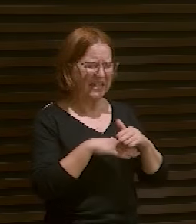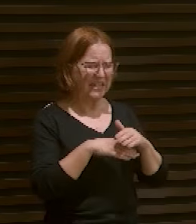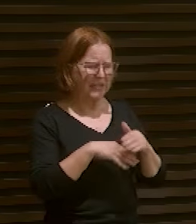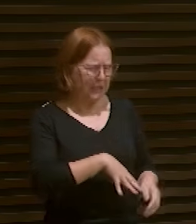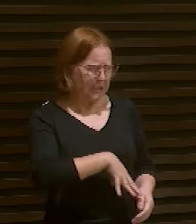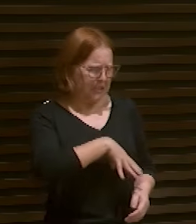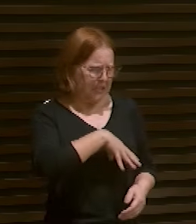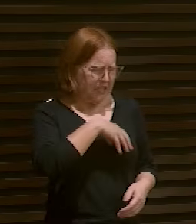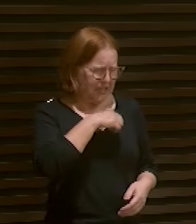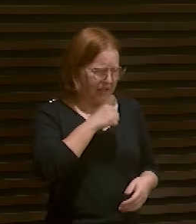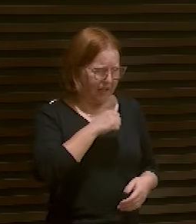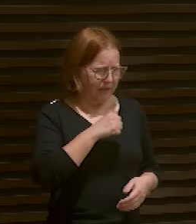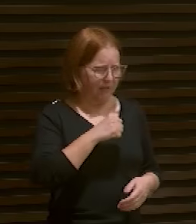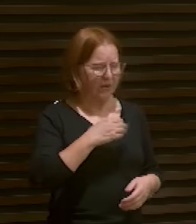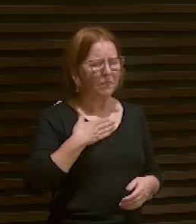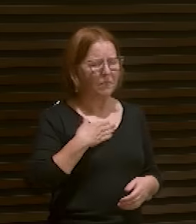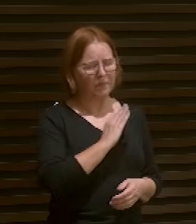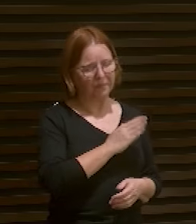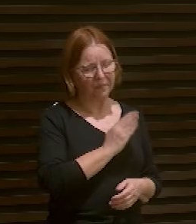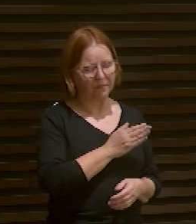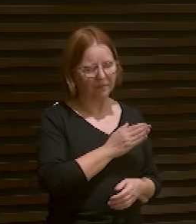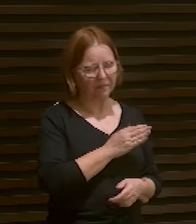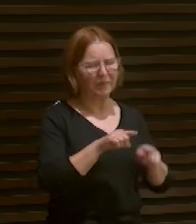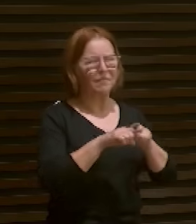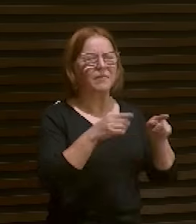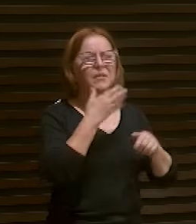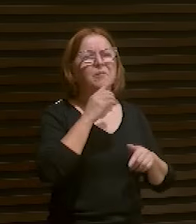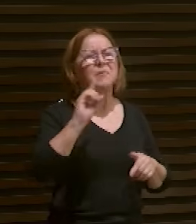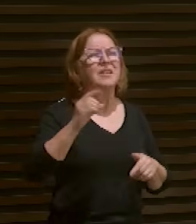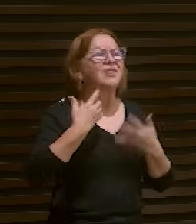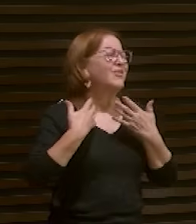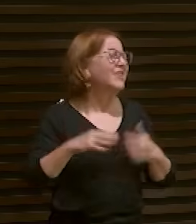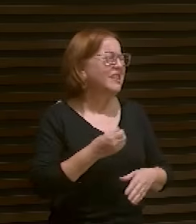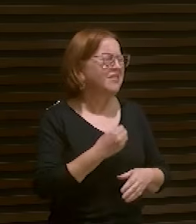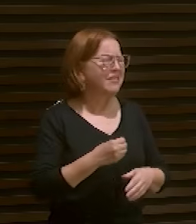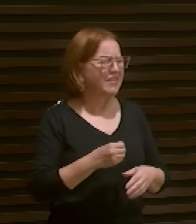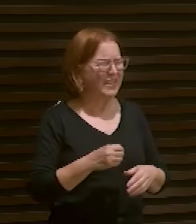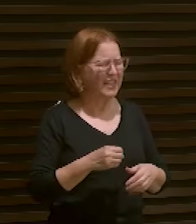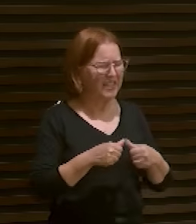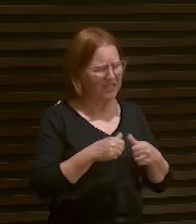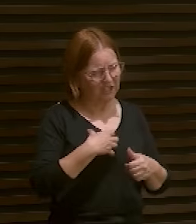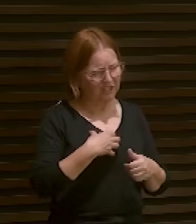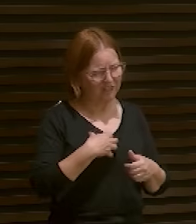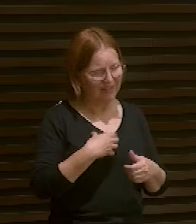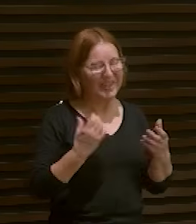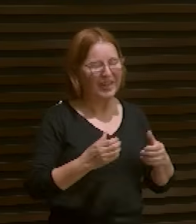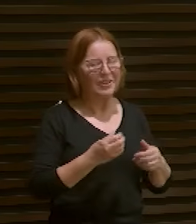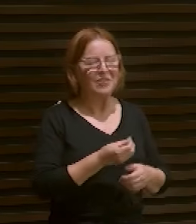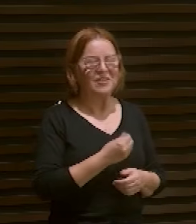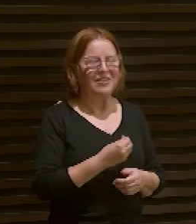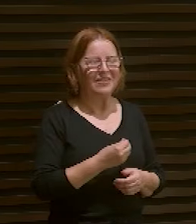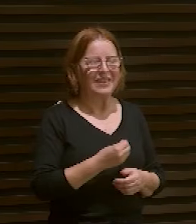sentimentos, ressentimentos no meu coração, mas, Pai, eu não quero mais viver dessa maneira. Eu quero viver de uma maneira